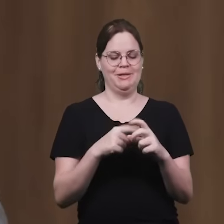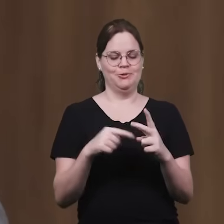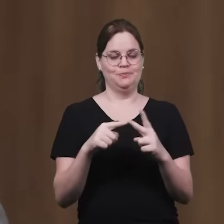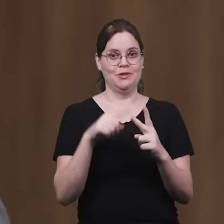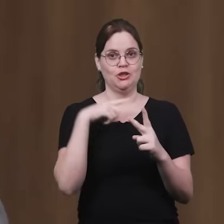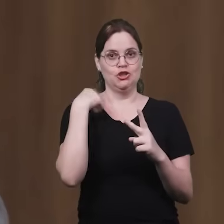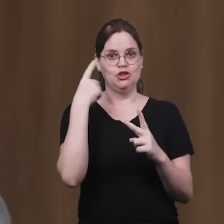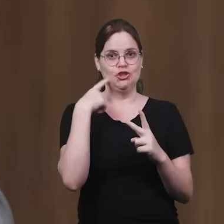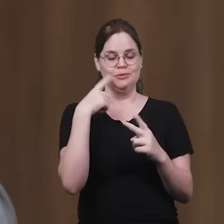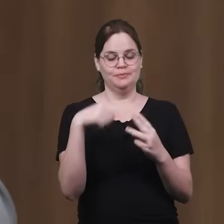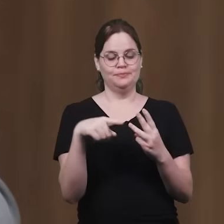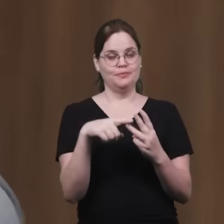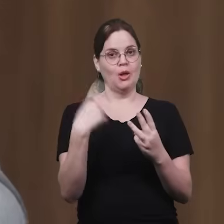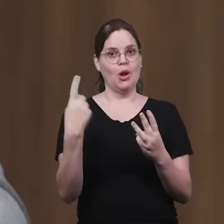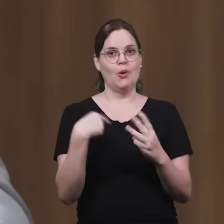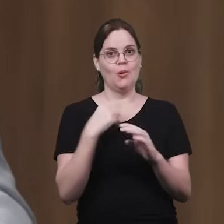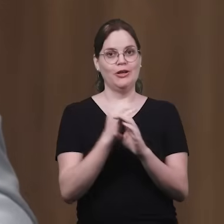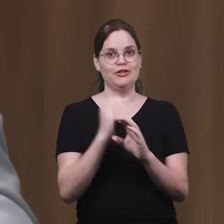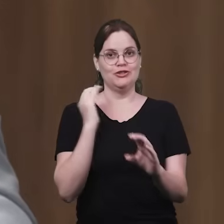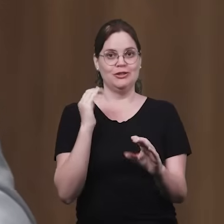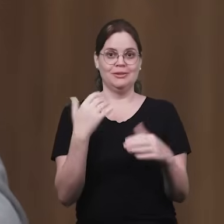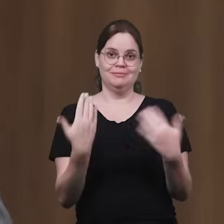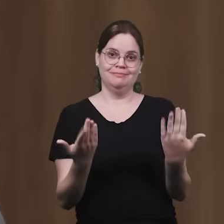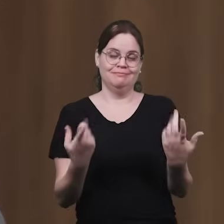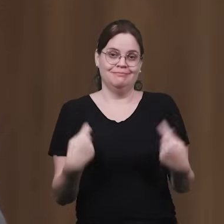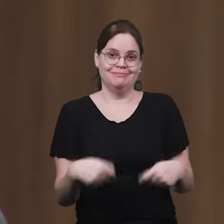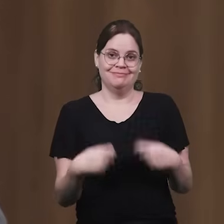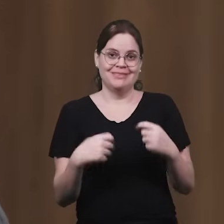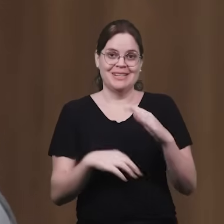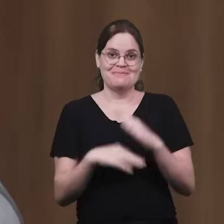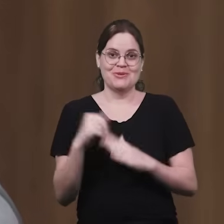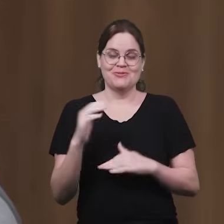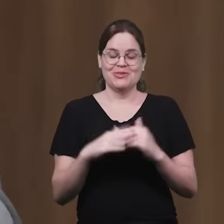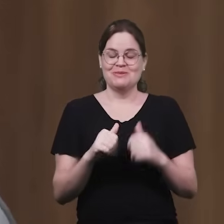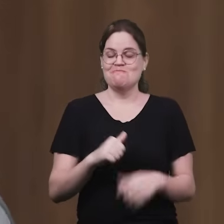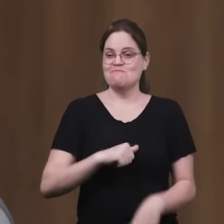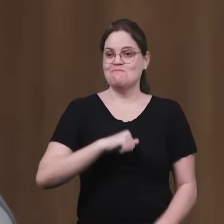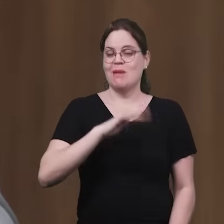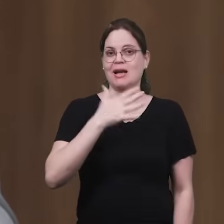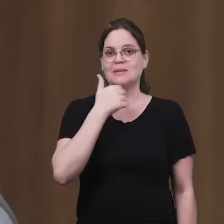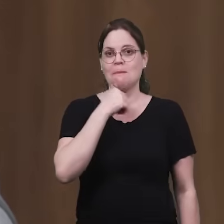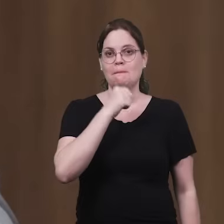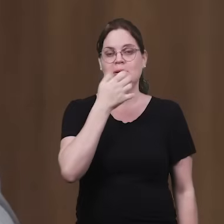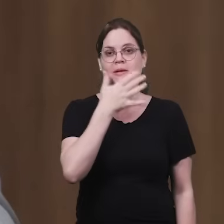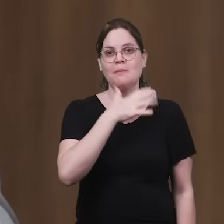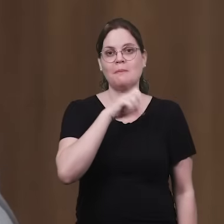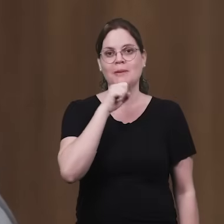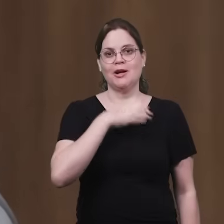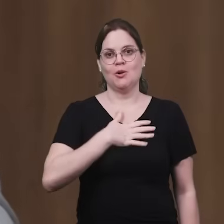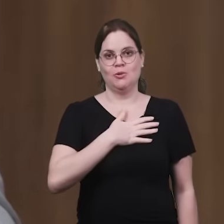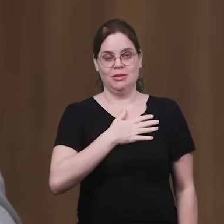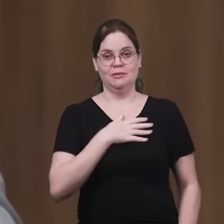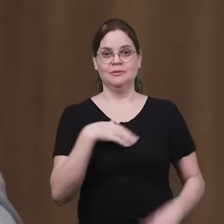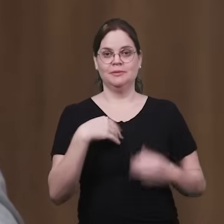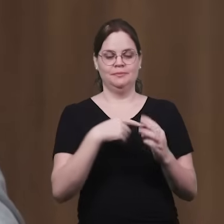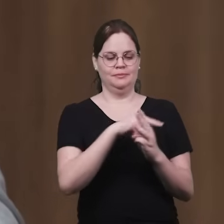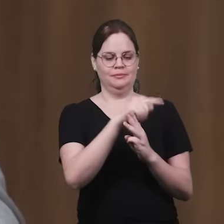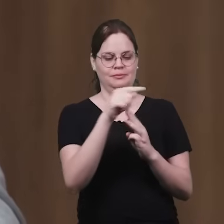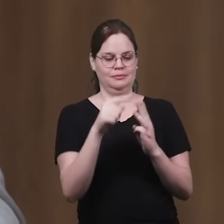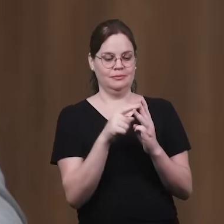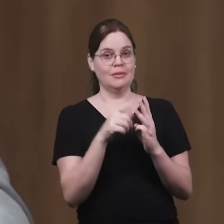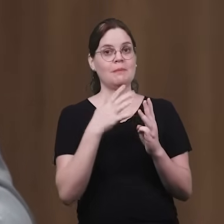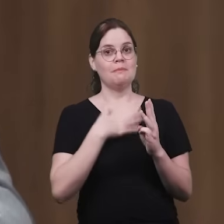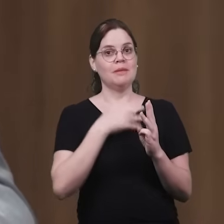ou engenharia. Você tinha que ser engenheiro, médico ou advogado. Das 3, e meus pais eram advogados, e eu